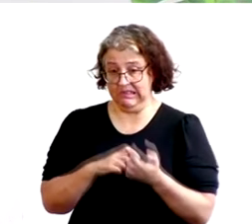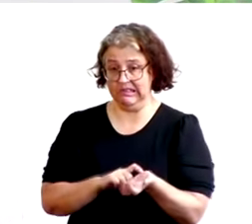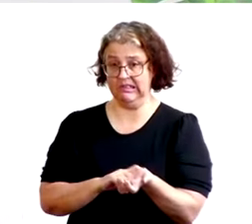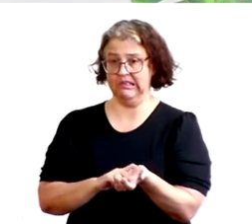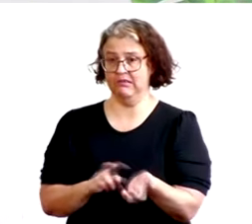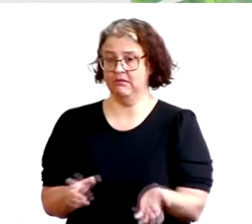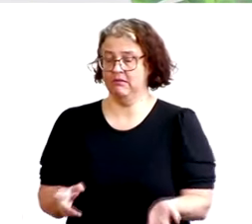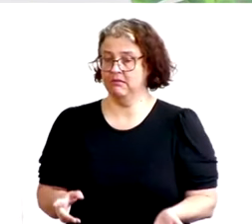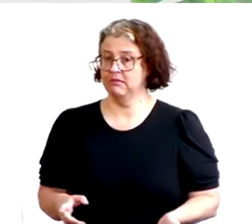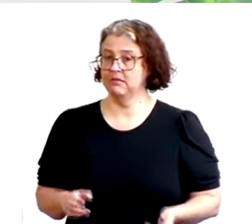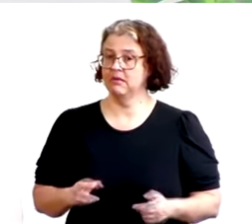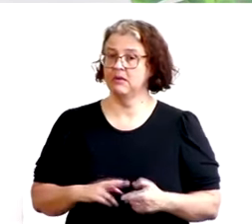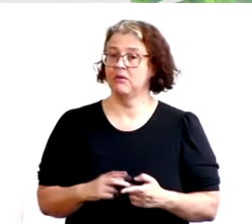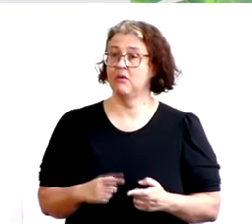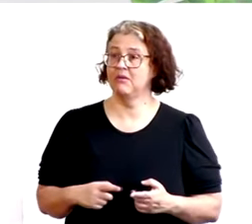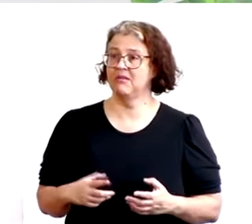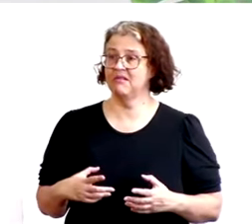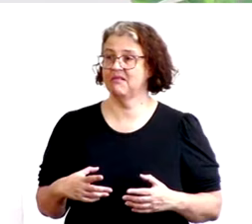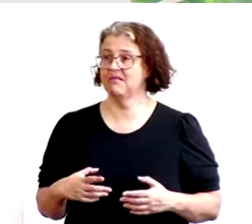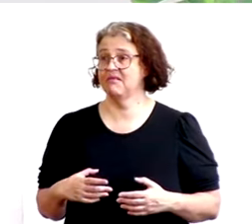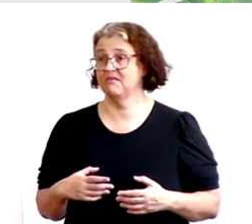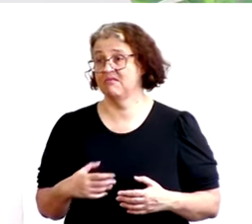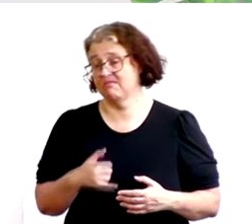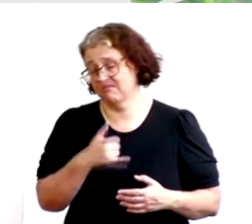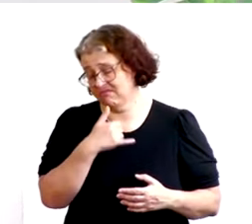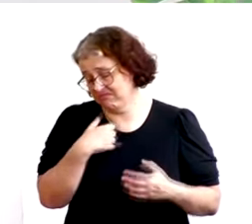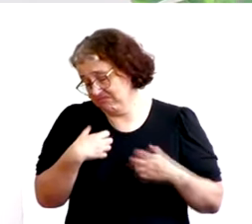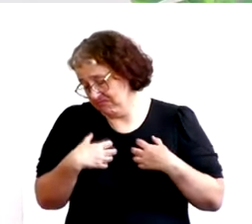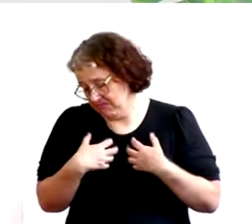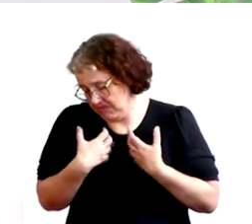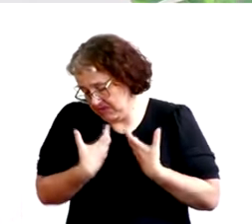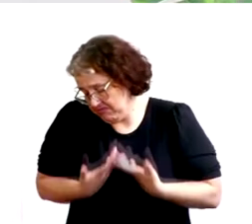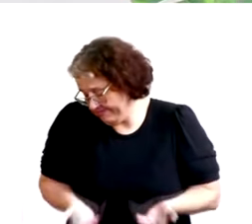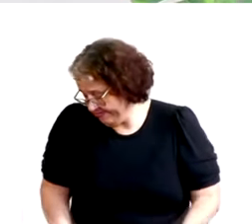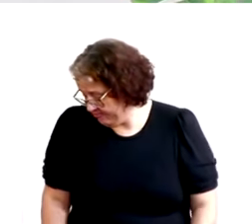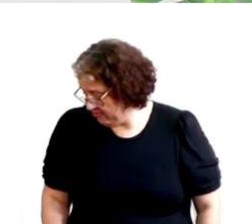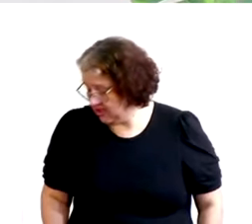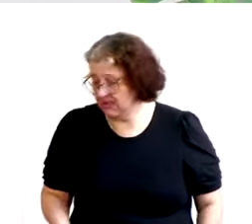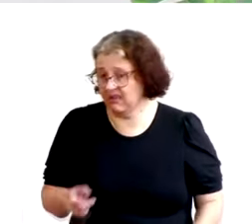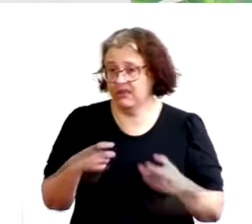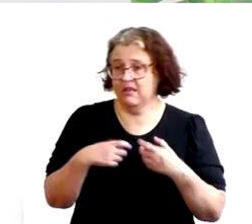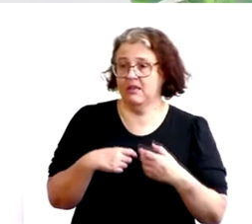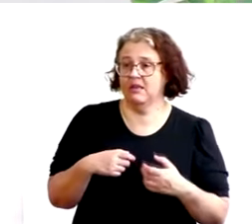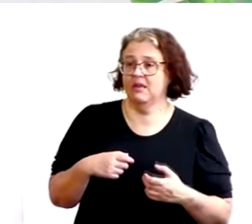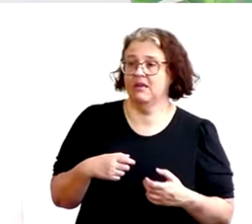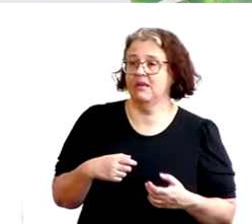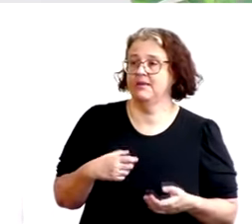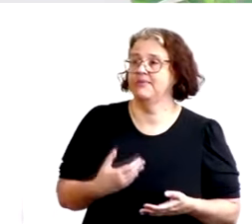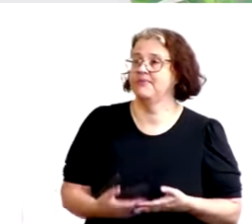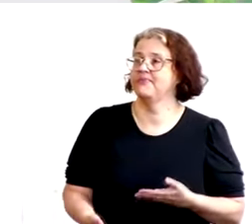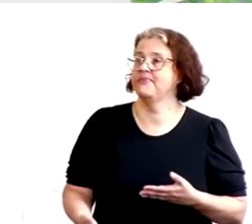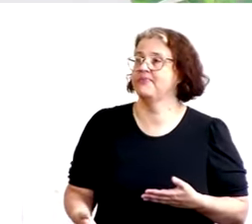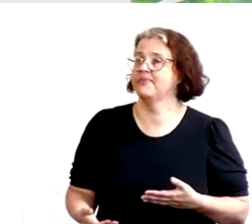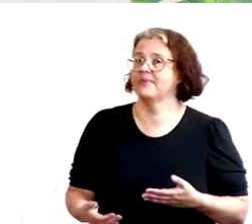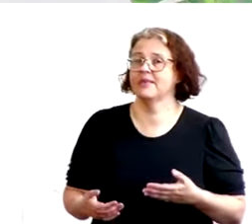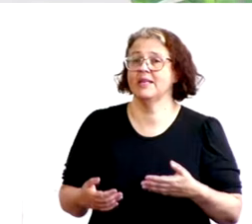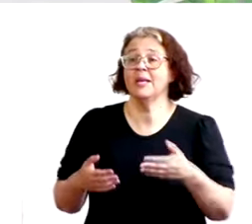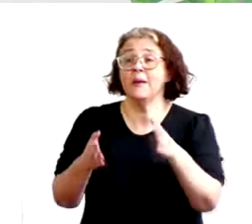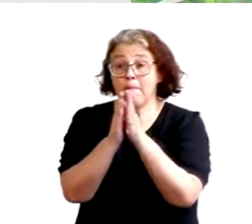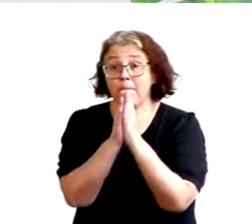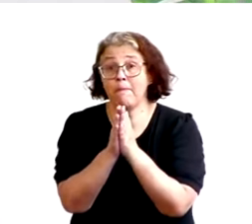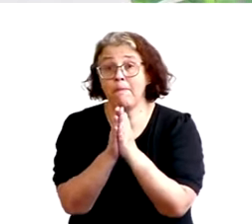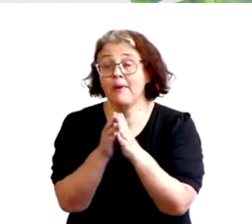ou decepcionado ou com medo e peça a Deus na sua oração